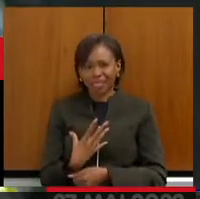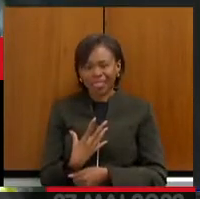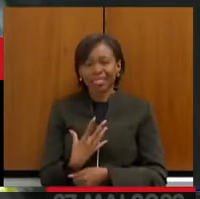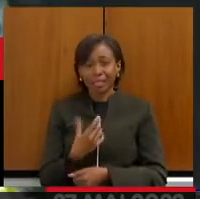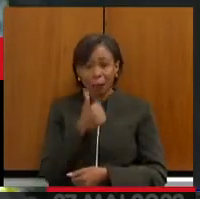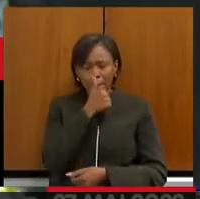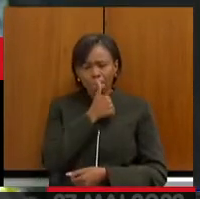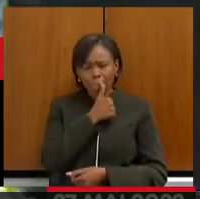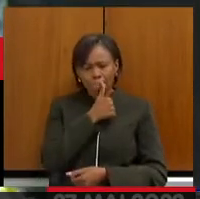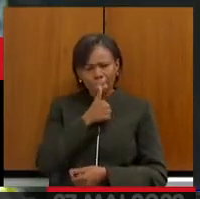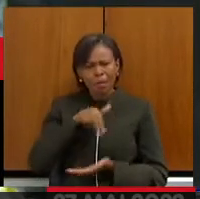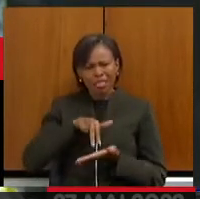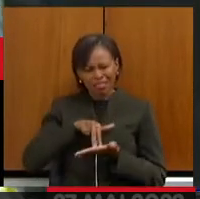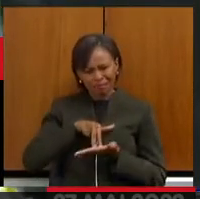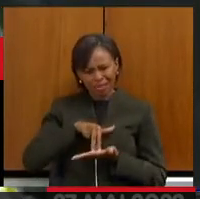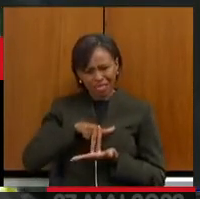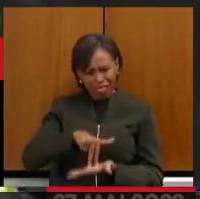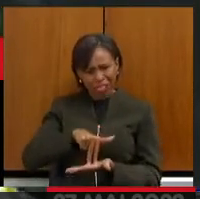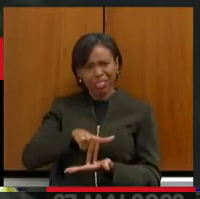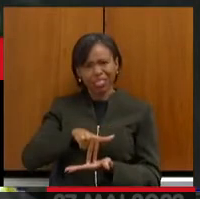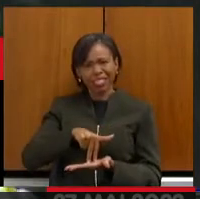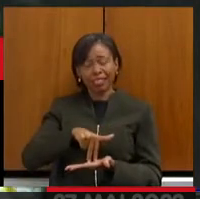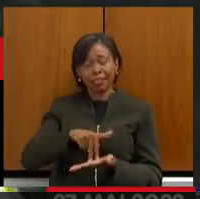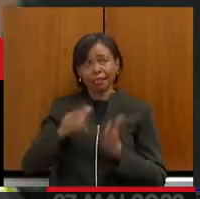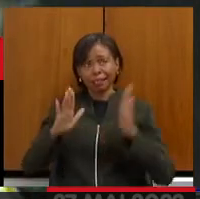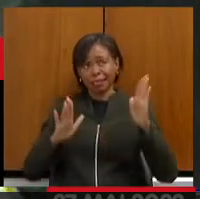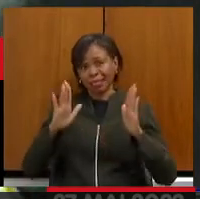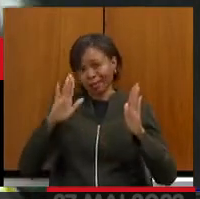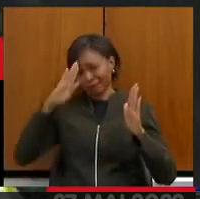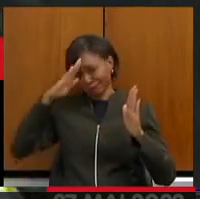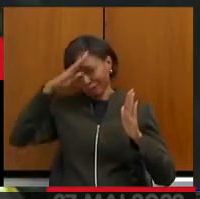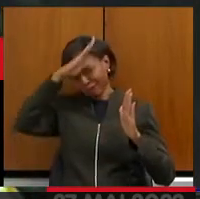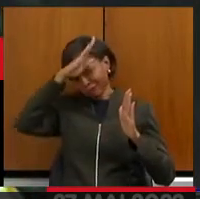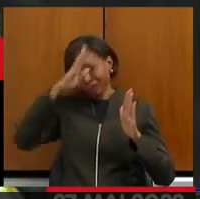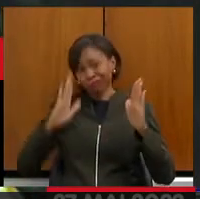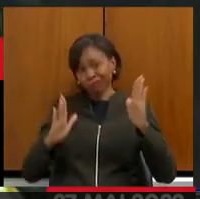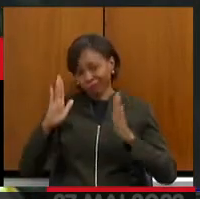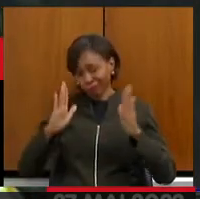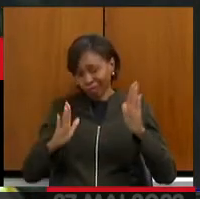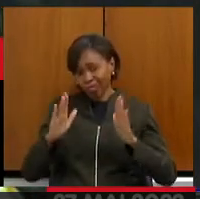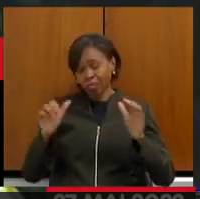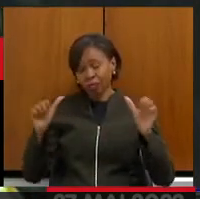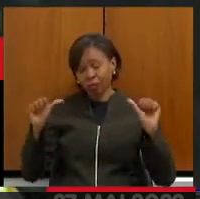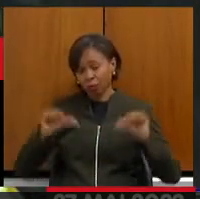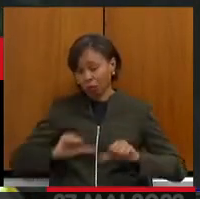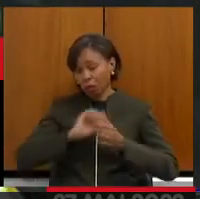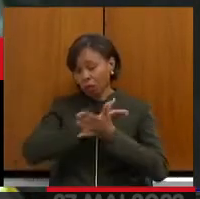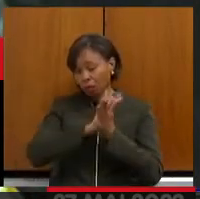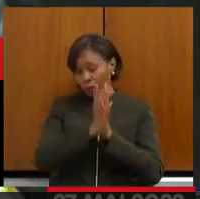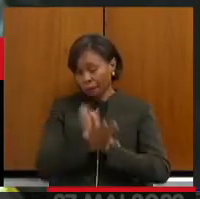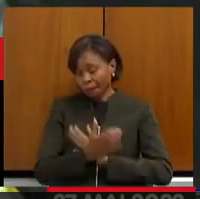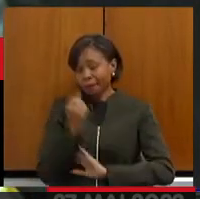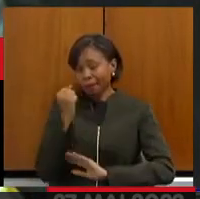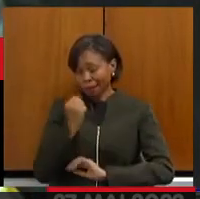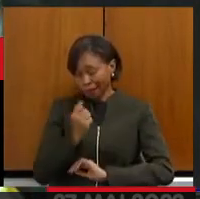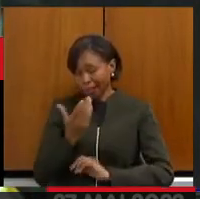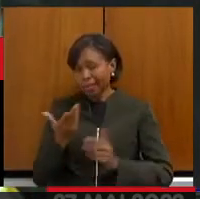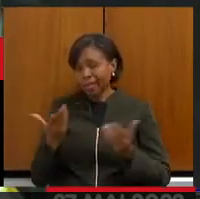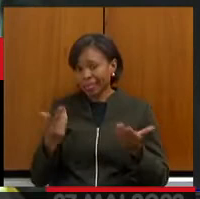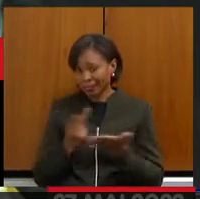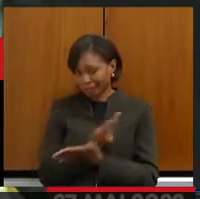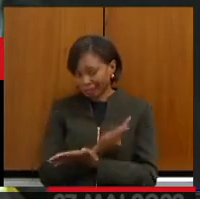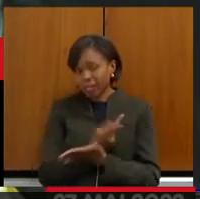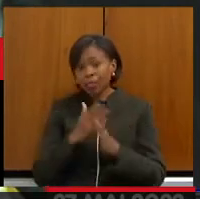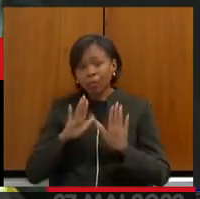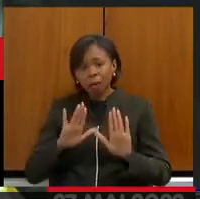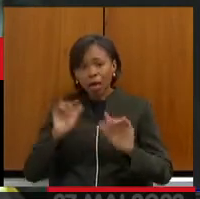Resistir né nesse tempo de bolsonaro tão vendo que o e vamos agride tá aqui no sempre